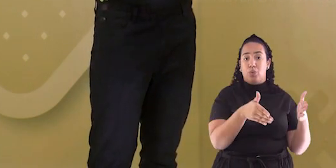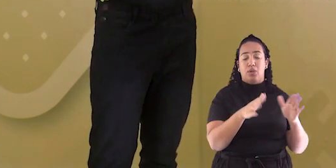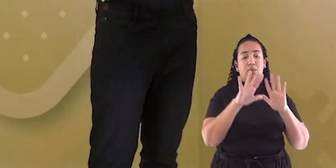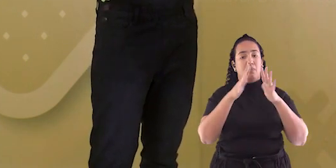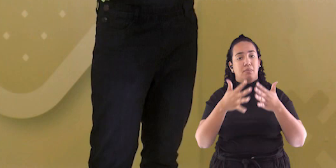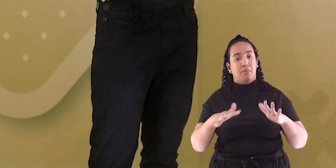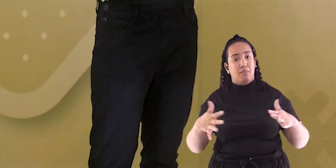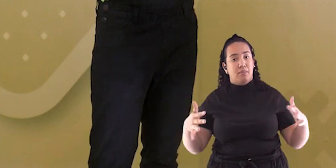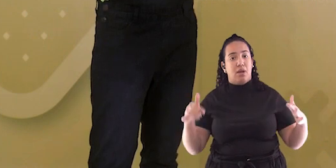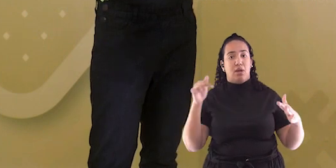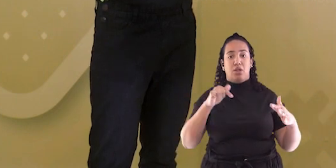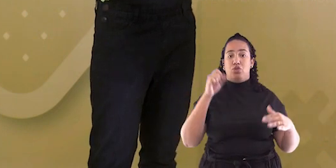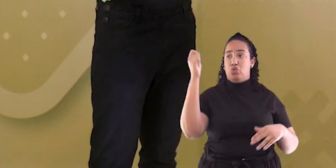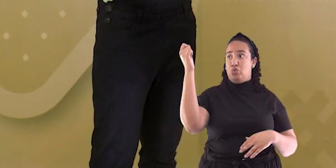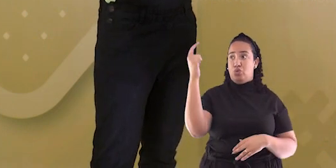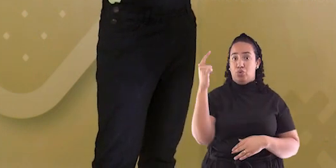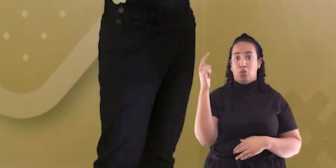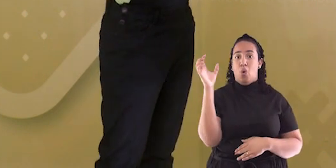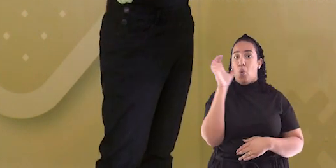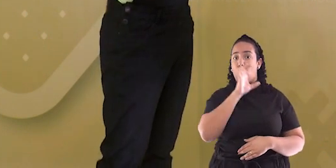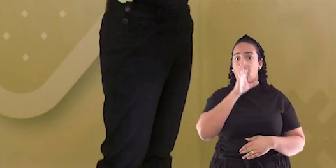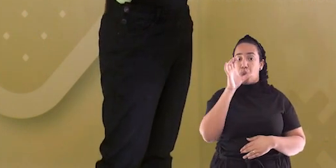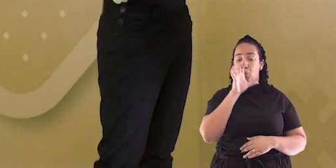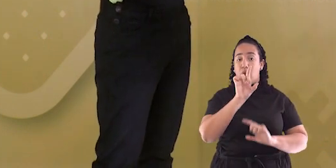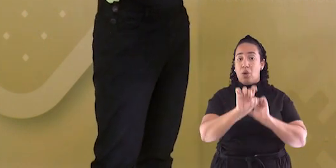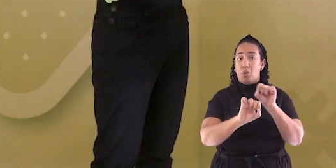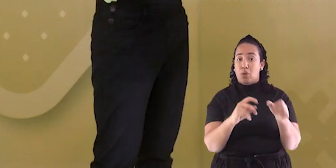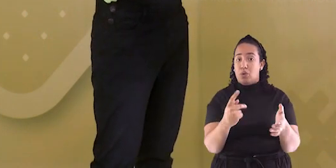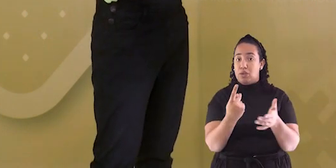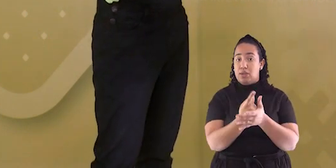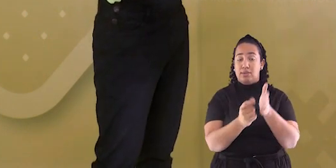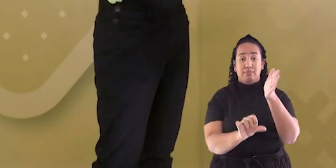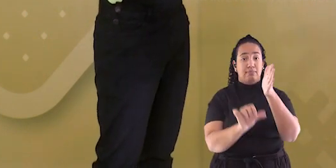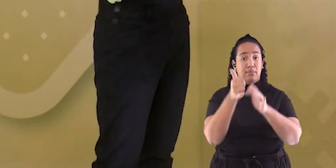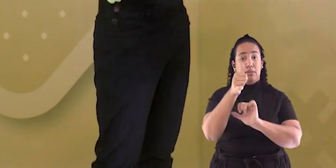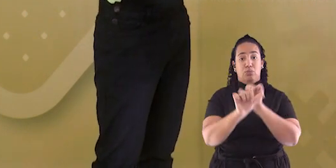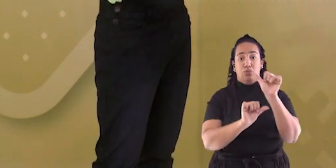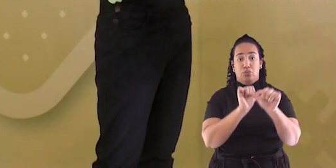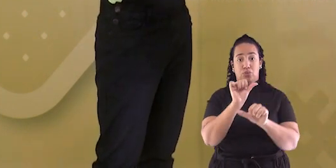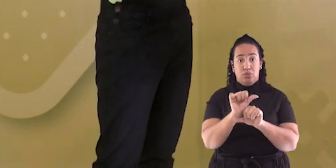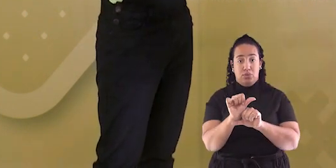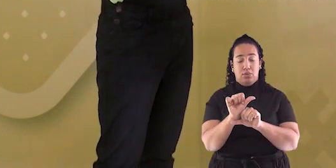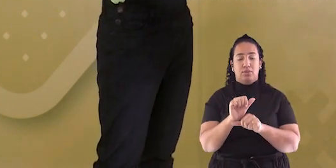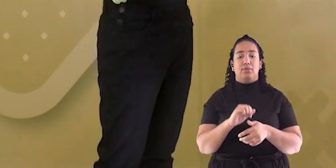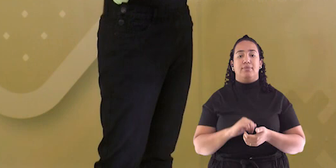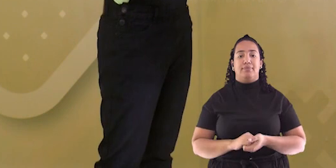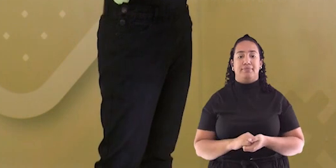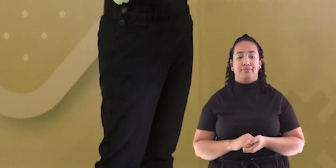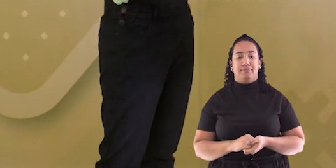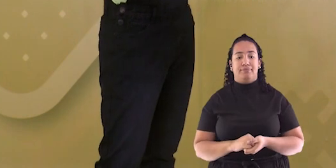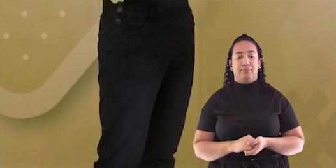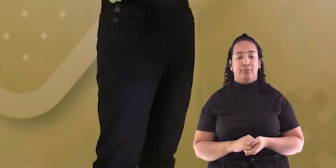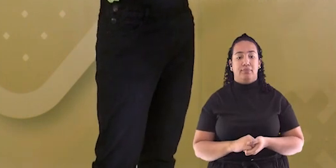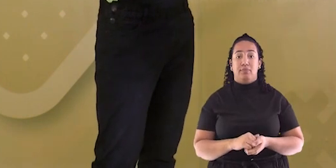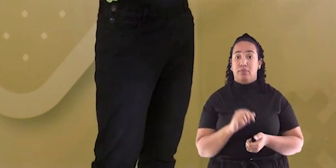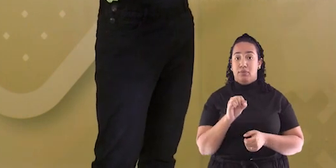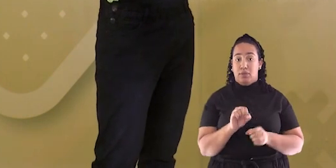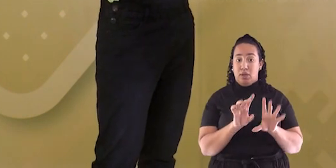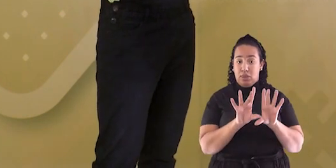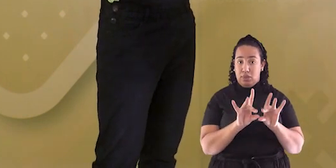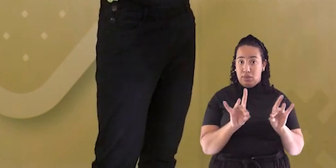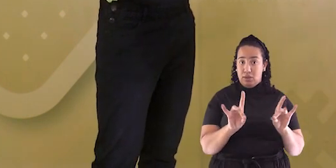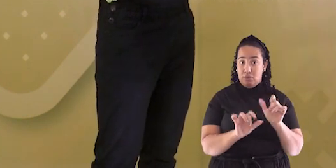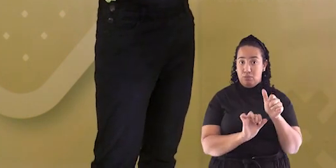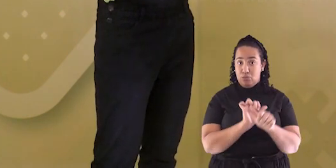oceanos pelo calor do Sol. Com isso, ocorre a primeira transformação do estado físico da água. Ela sai do estado